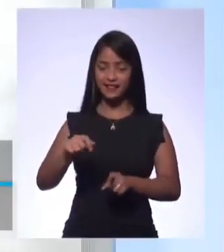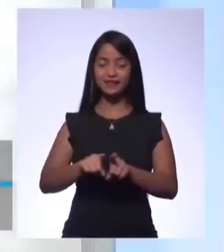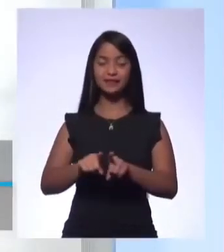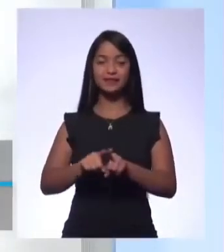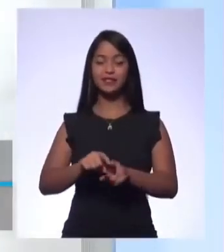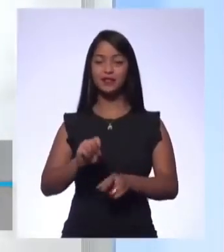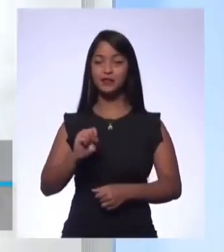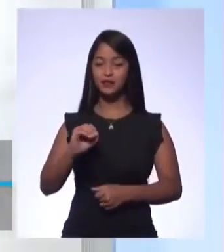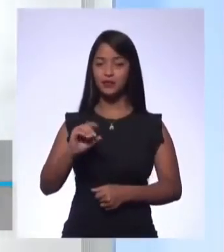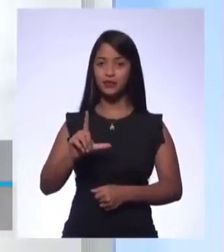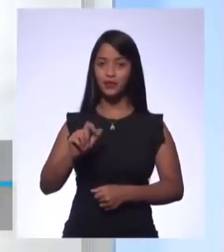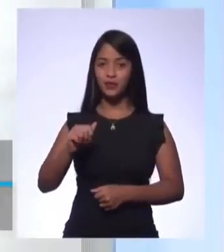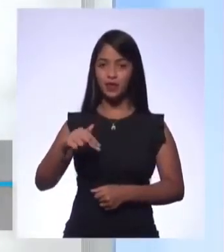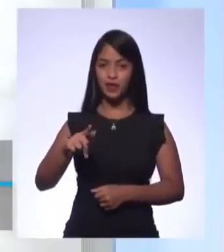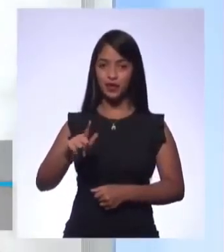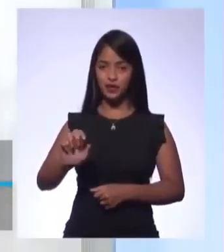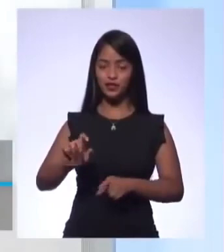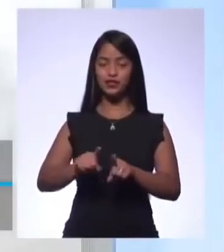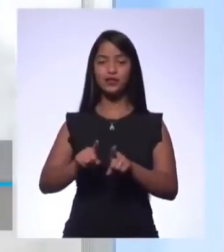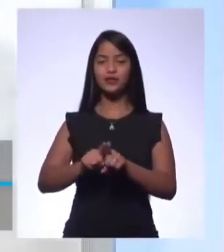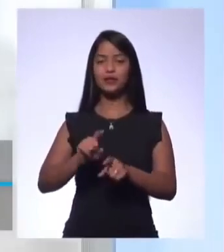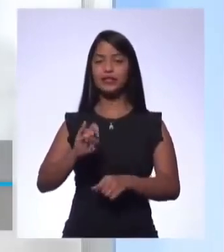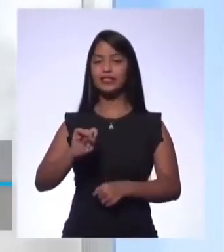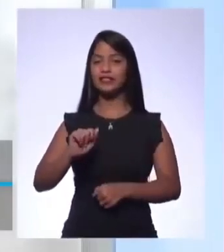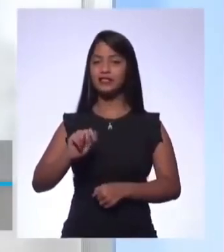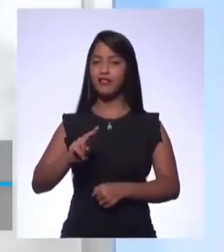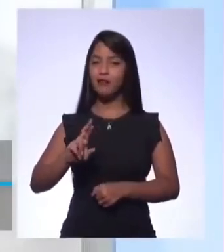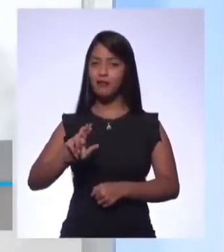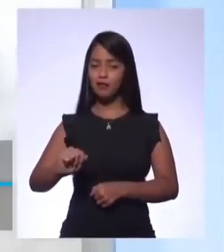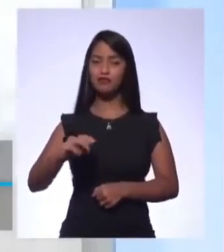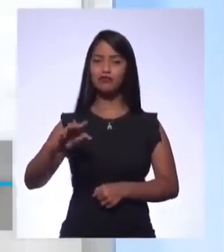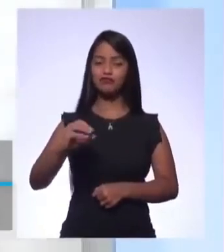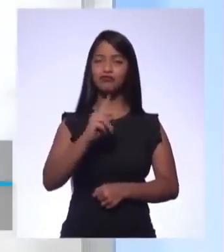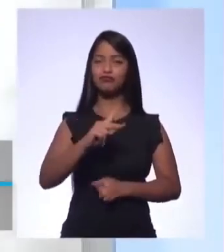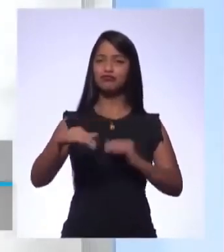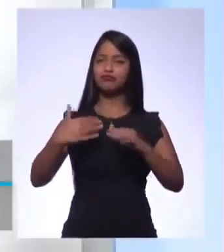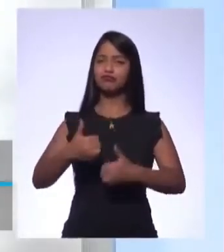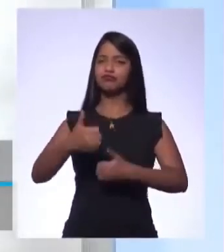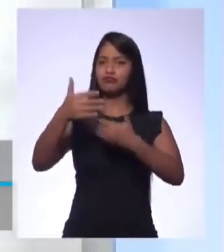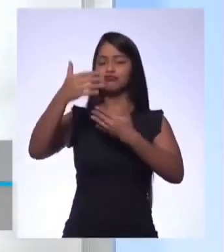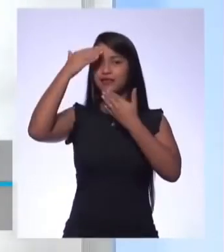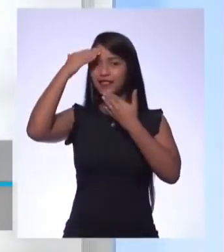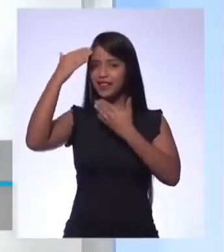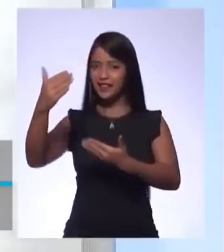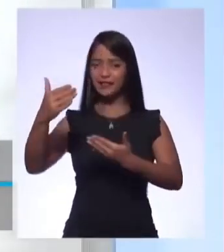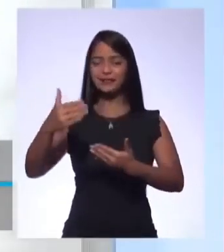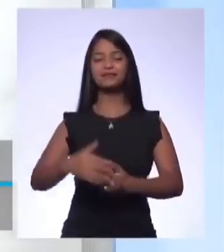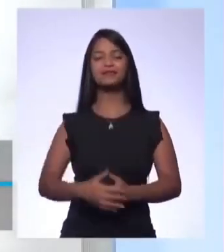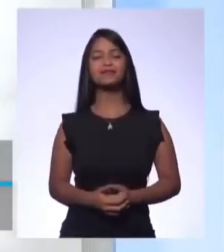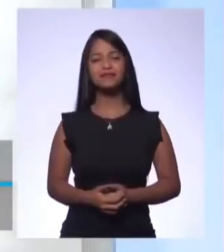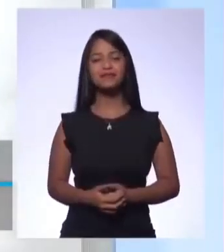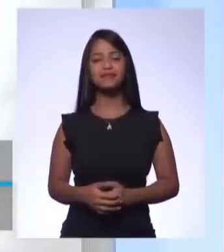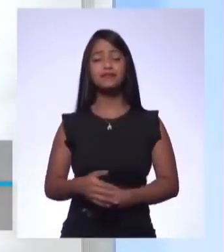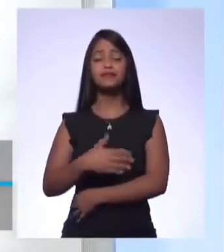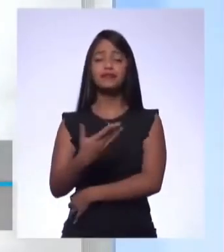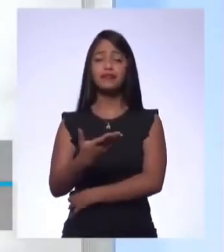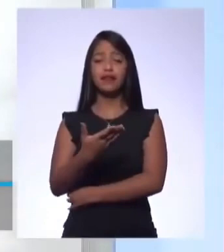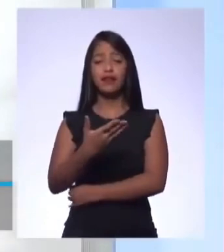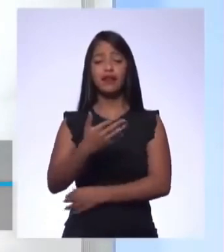Isaura. São os professores que contribuíram no chat conosco. Thank you very much. Muito obrigada. E os